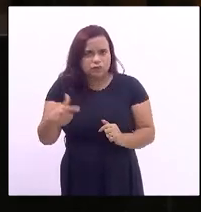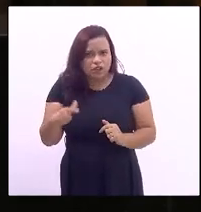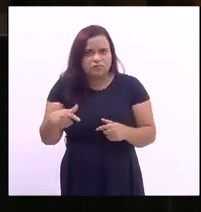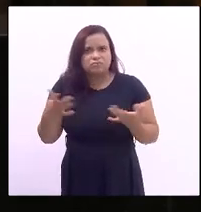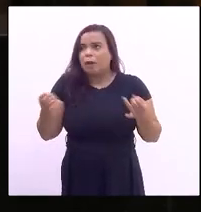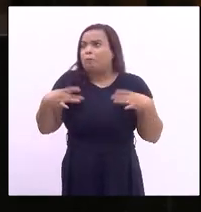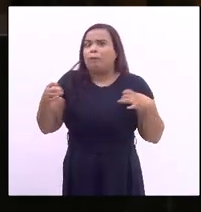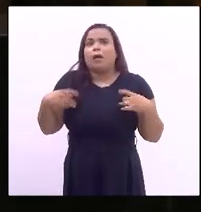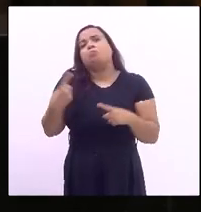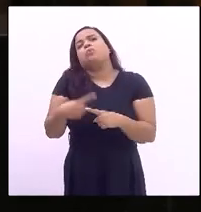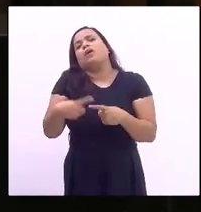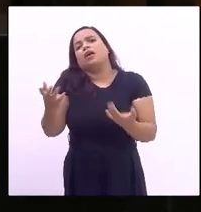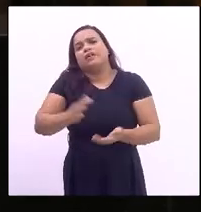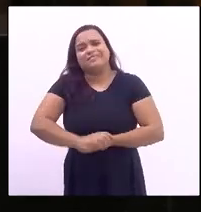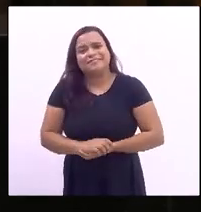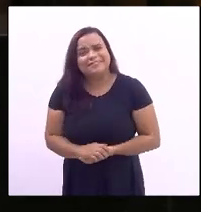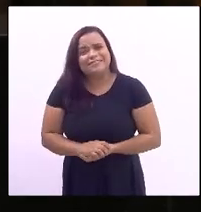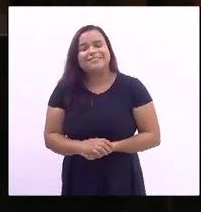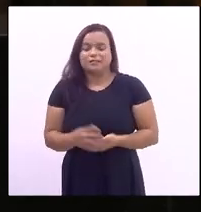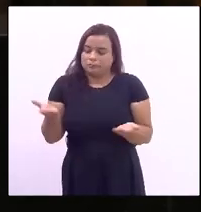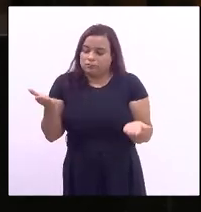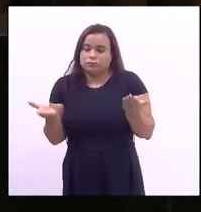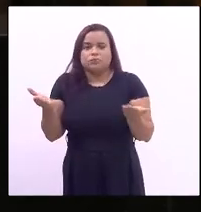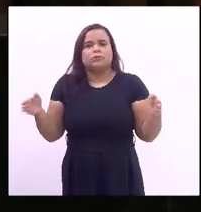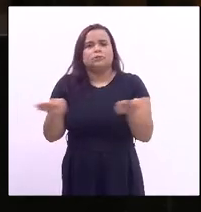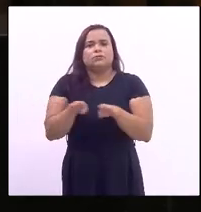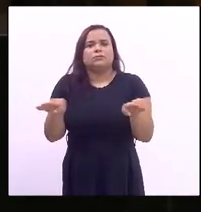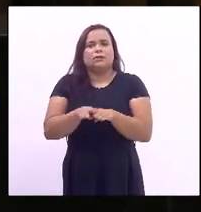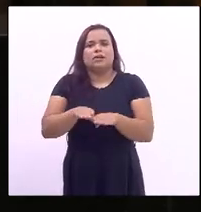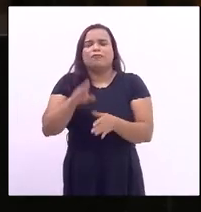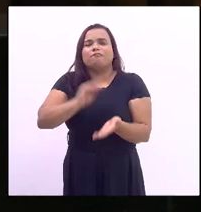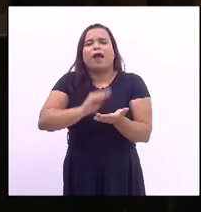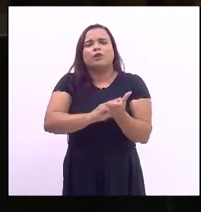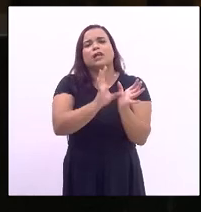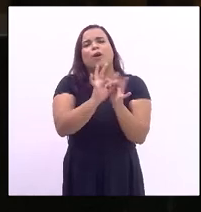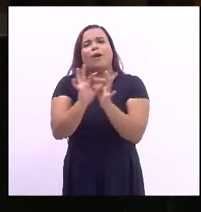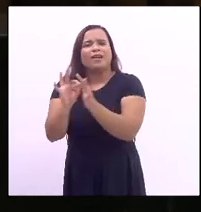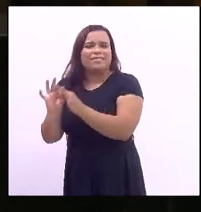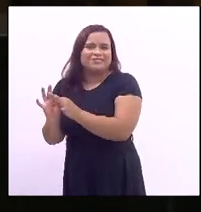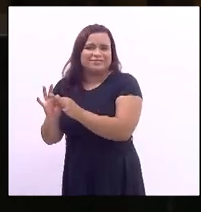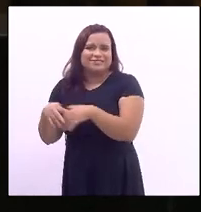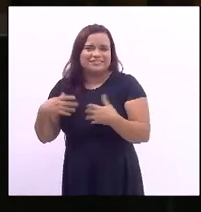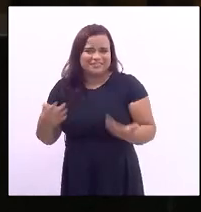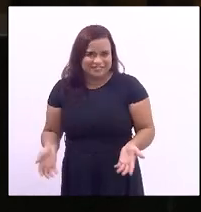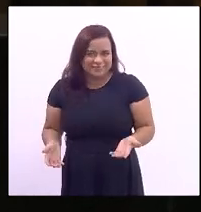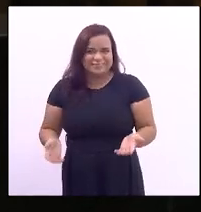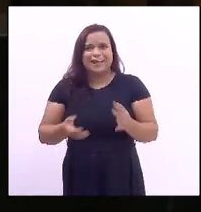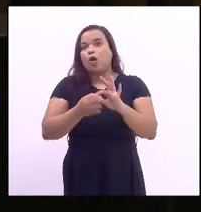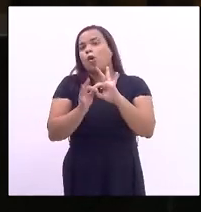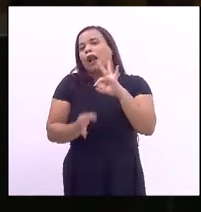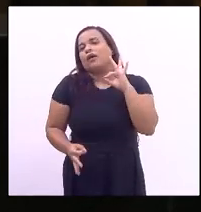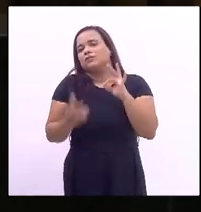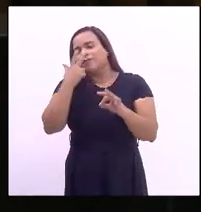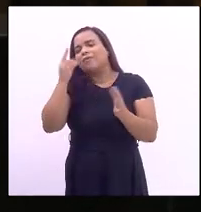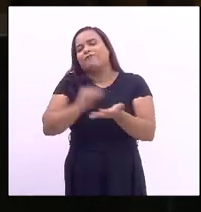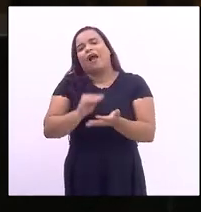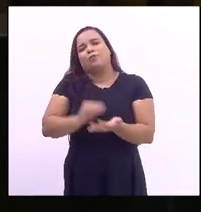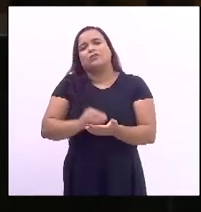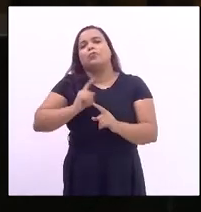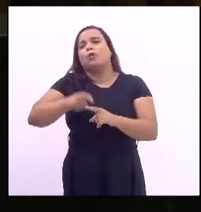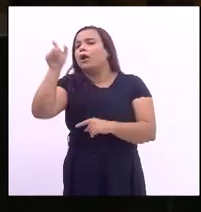e é nessa mesma medida que então falta coerência porque se preocupa se para o policial pode